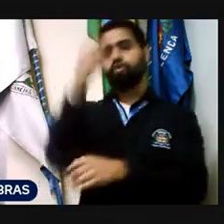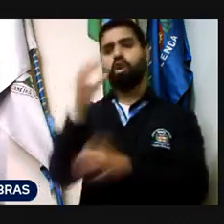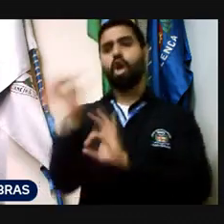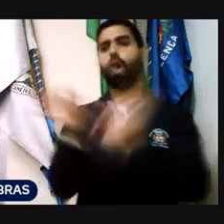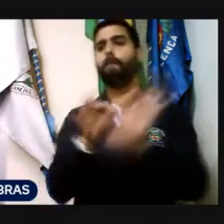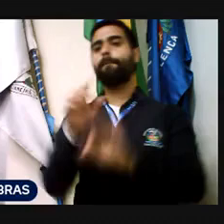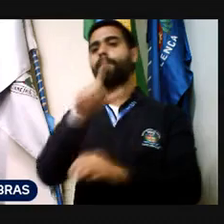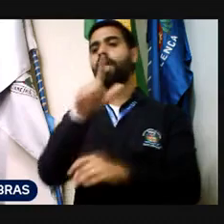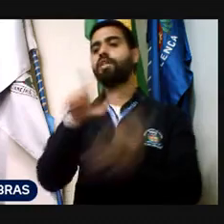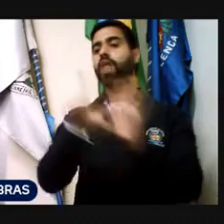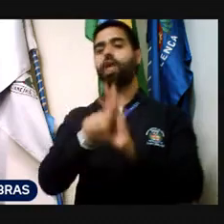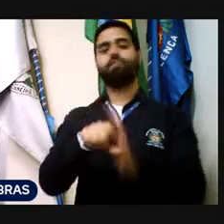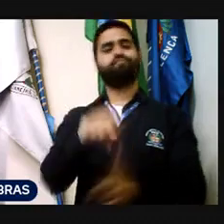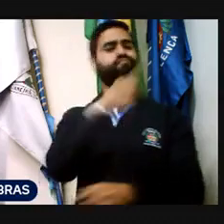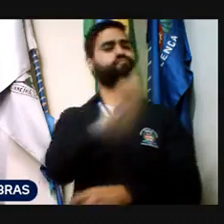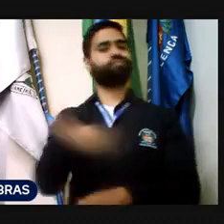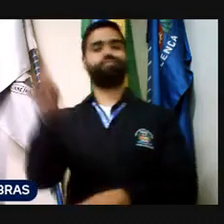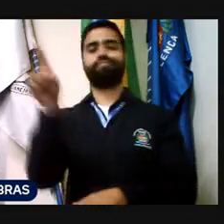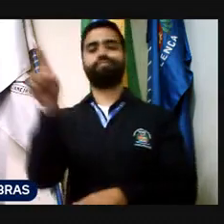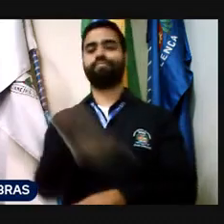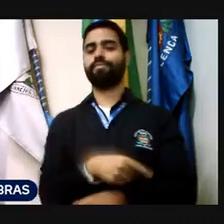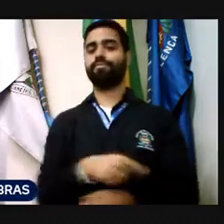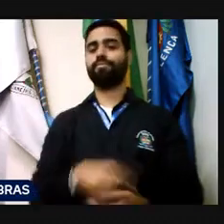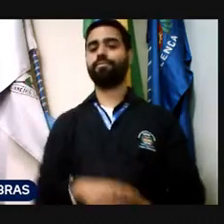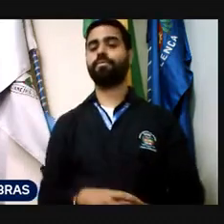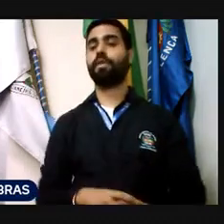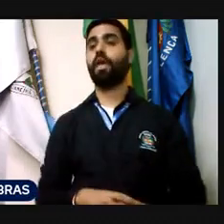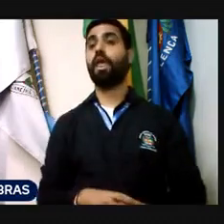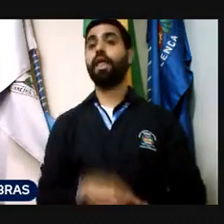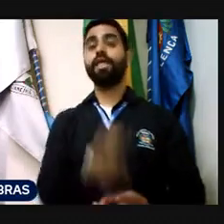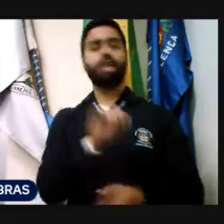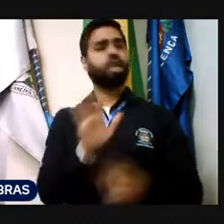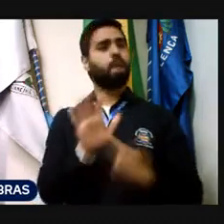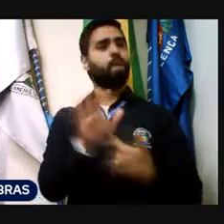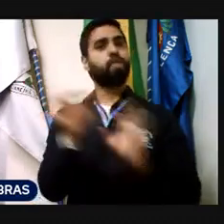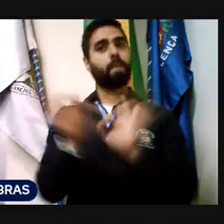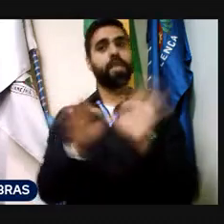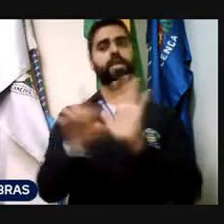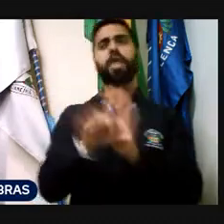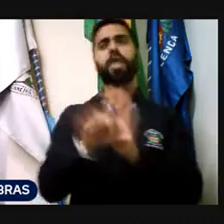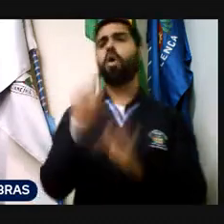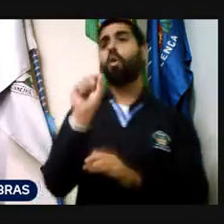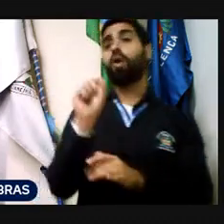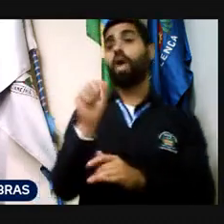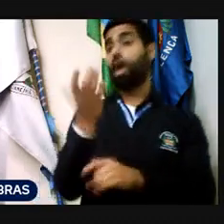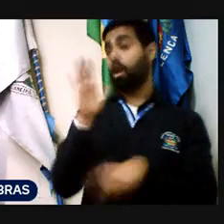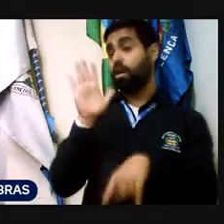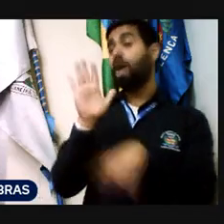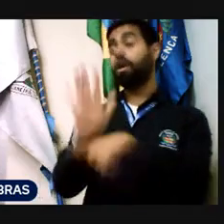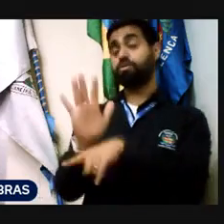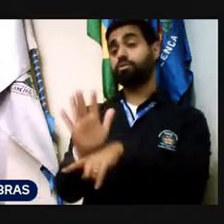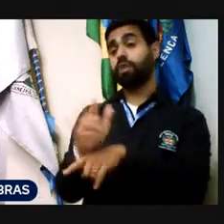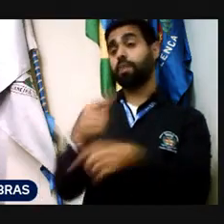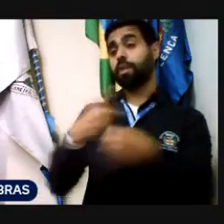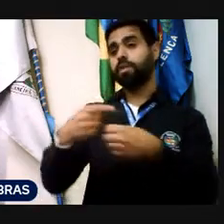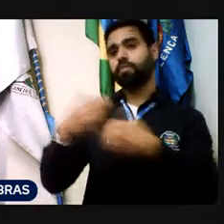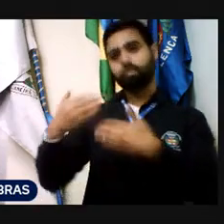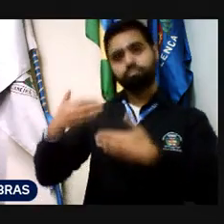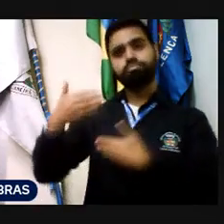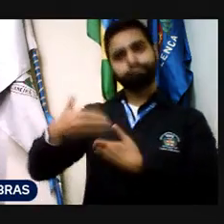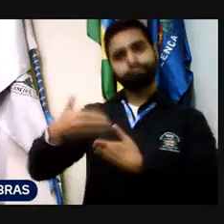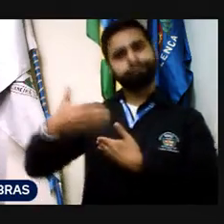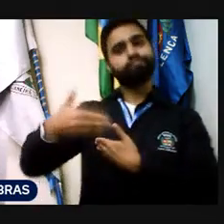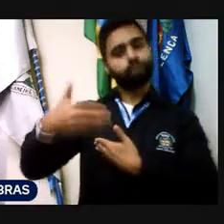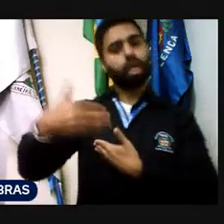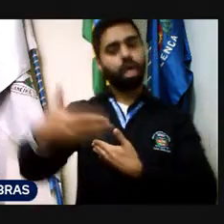lei são vetados. Quando a gente apresenta um projeto de lei, ele nada mais é do que uma ajuda para que a cidade ande, para a